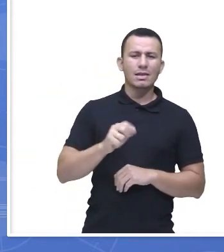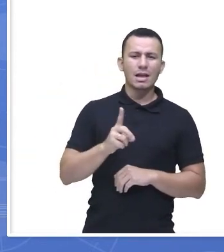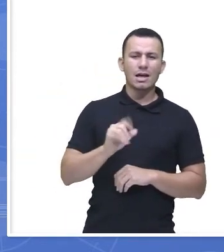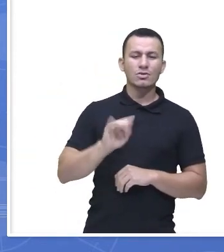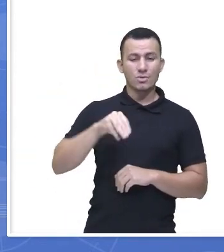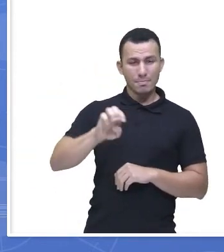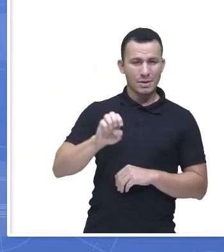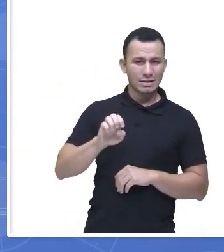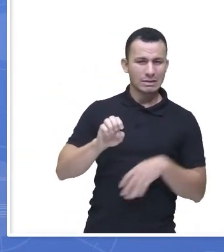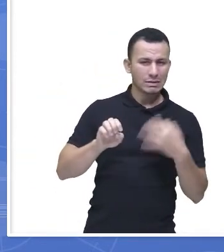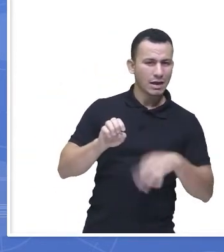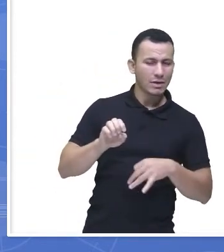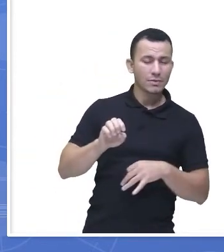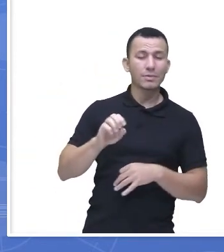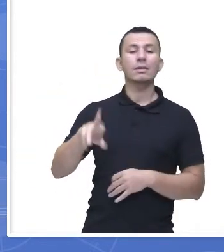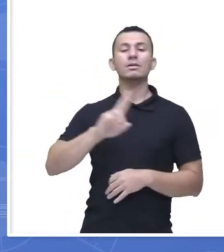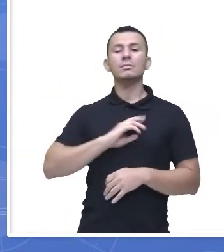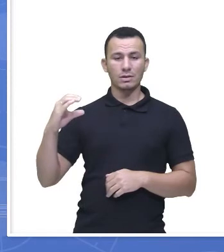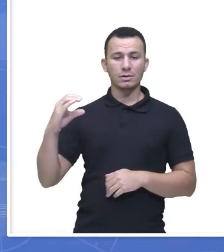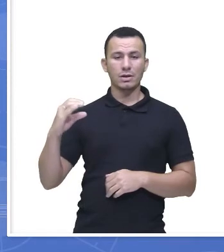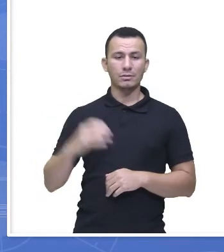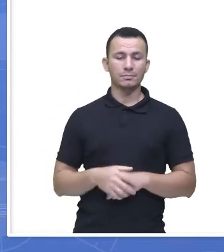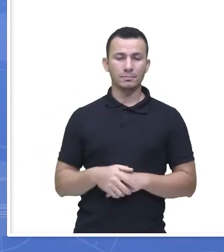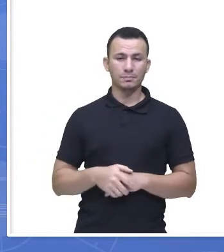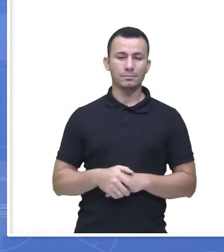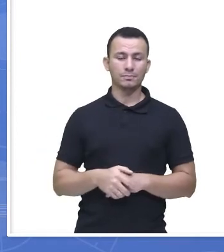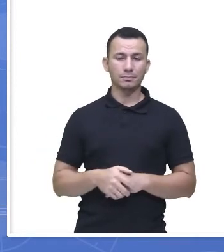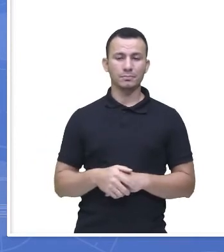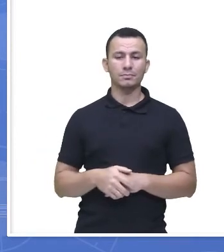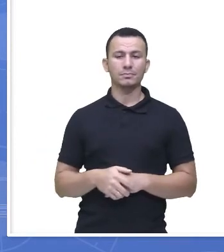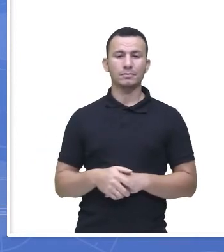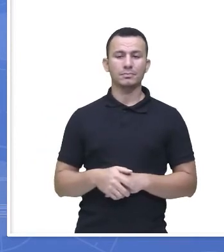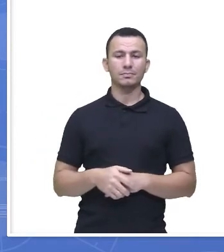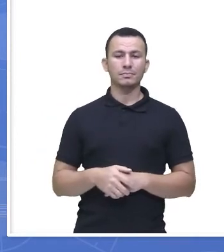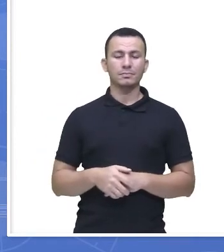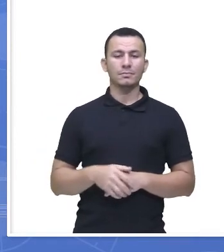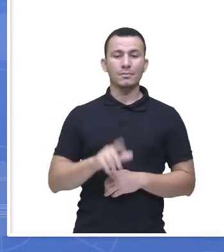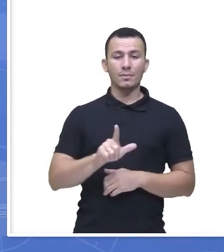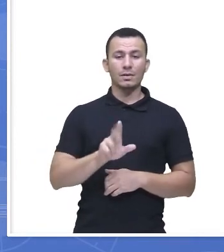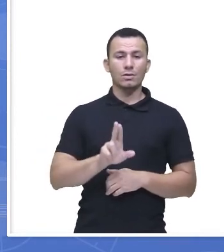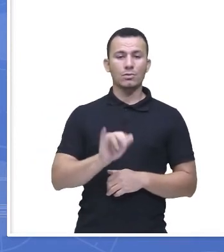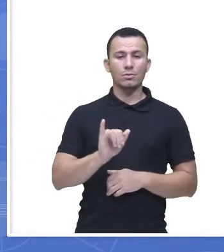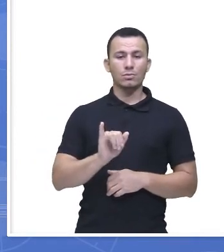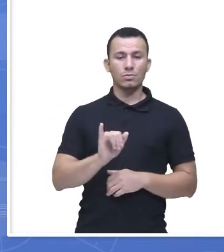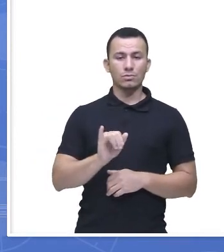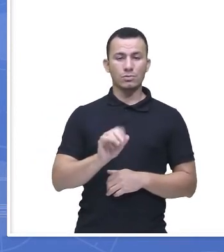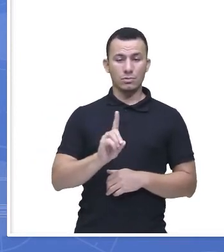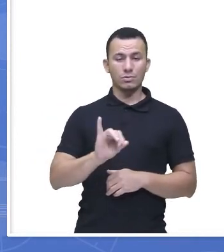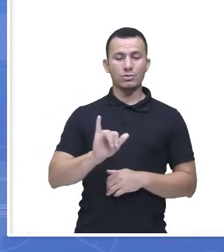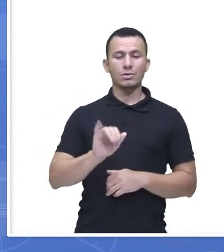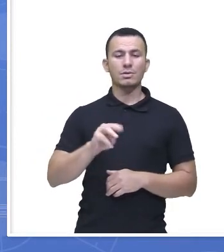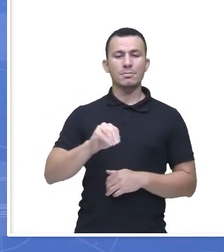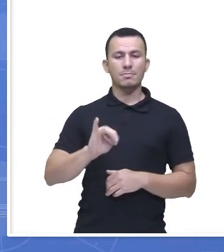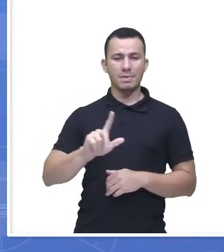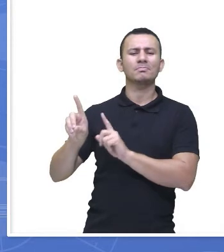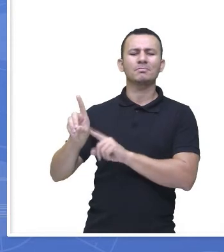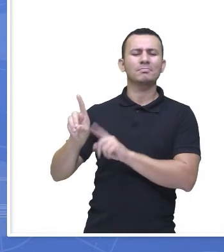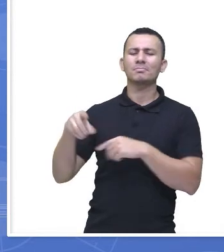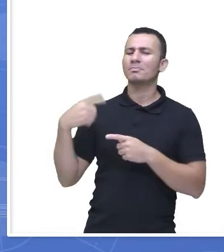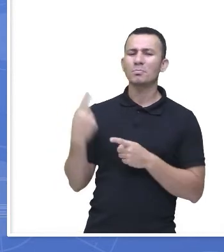B também. Todo mundo colocando letra B? Arthur também colocou letra B, 0,15,